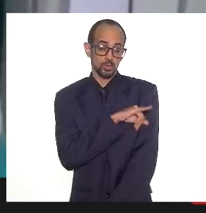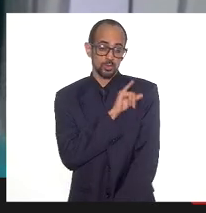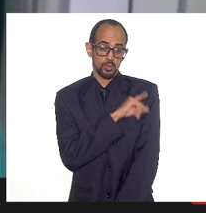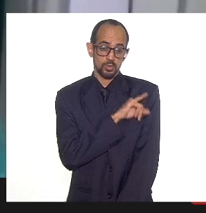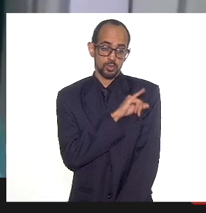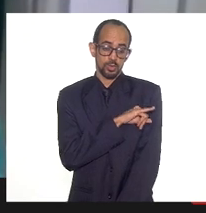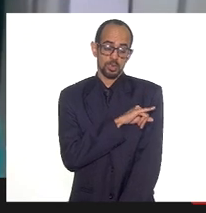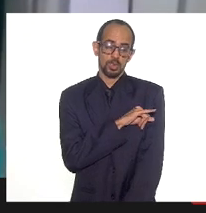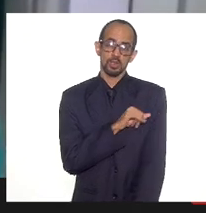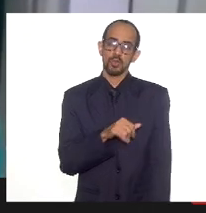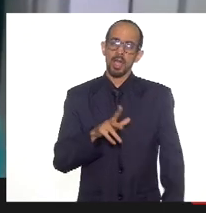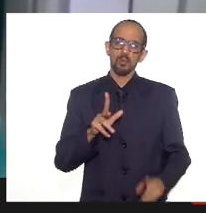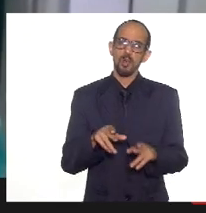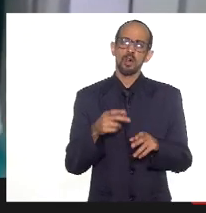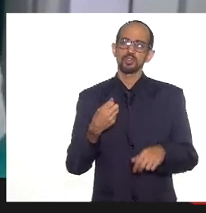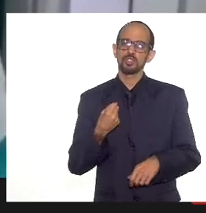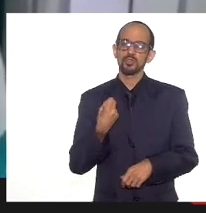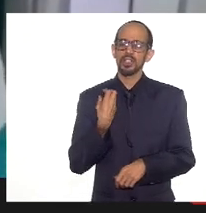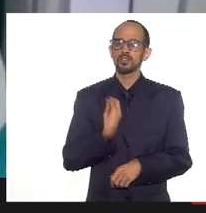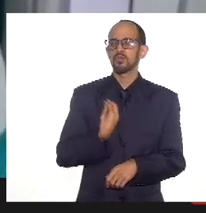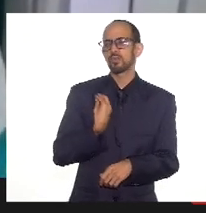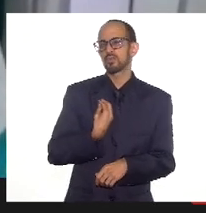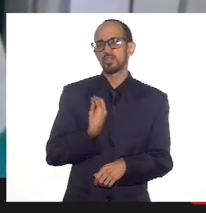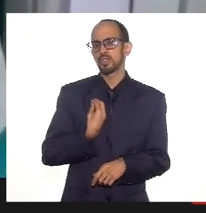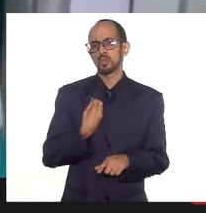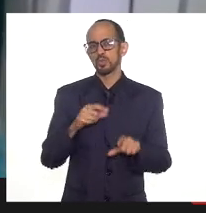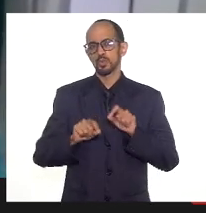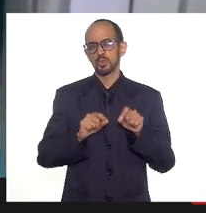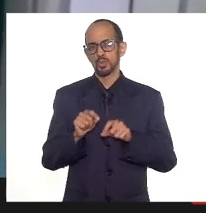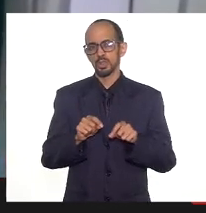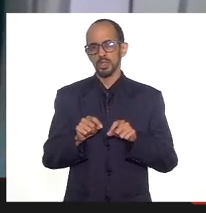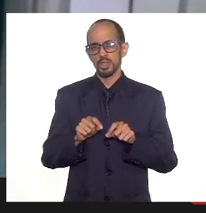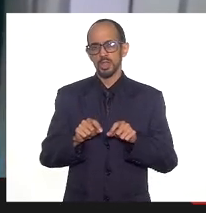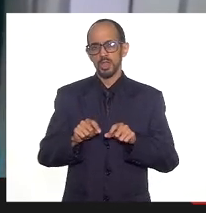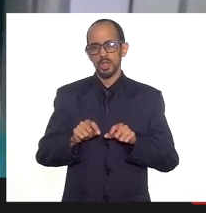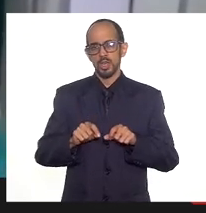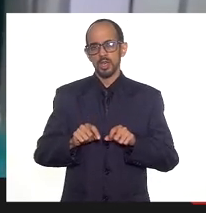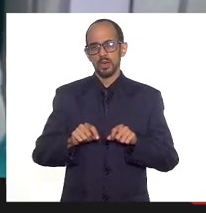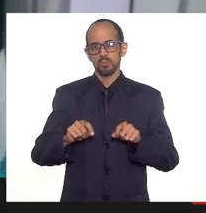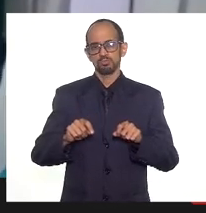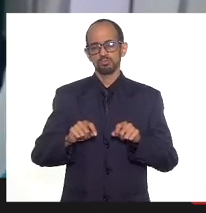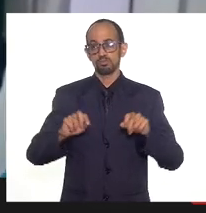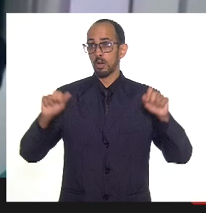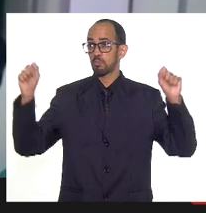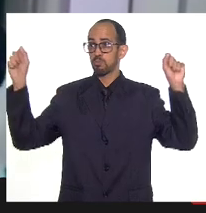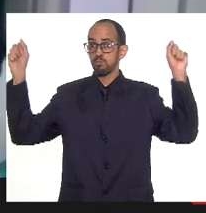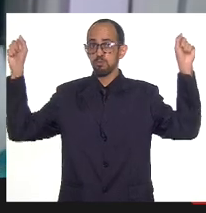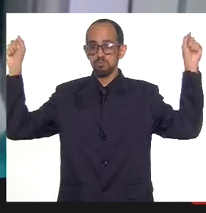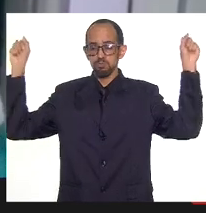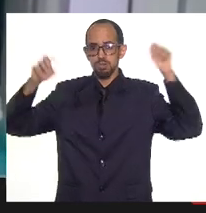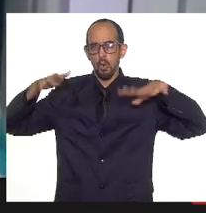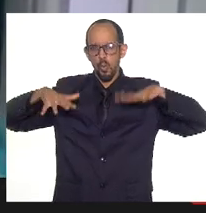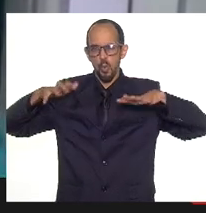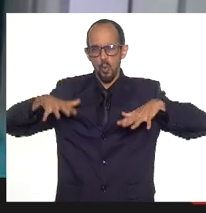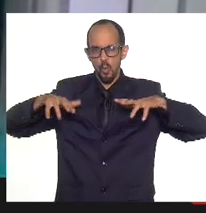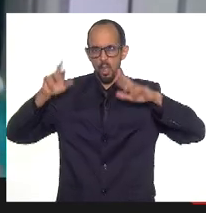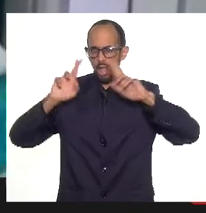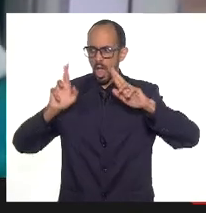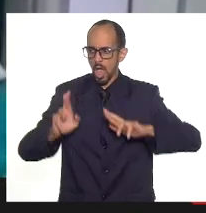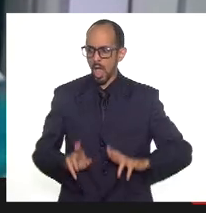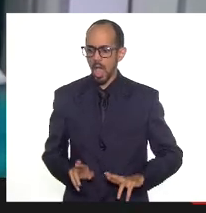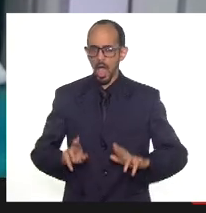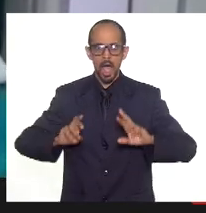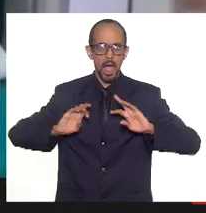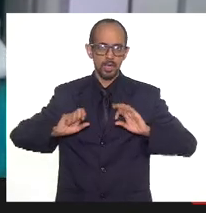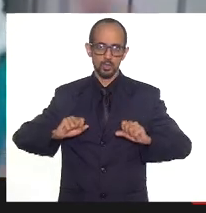vivido assim, uma espécie de tempestade perfeita, não é? porque a gente tem, por um lado, não é, nos